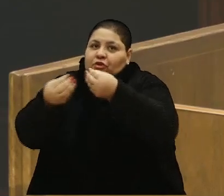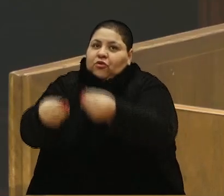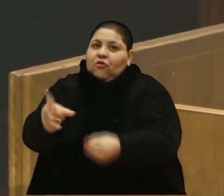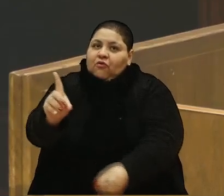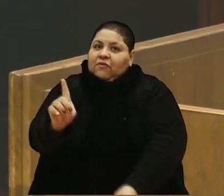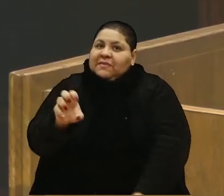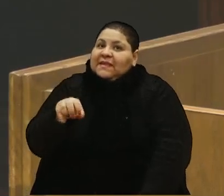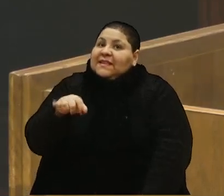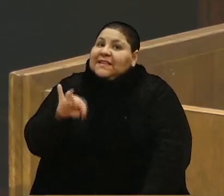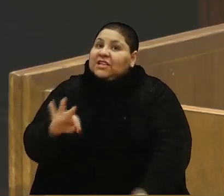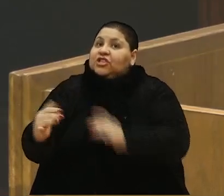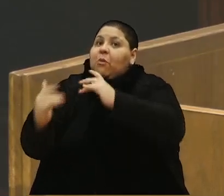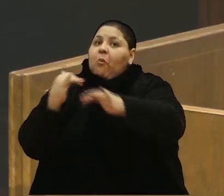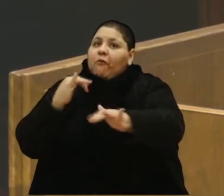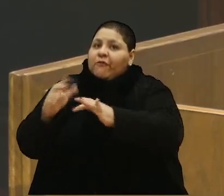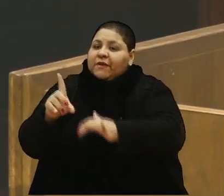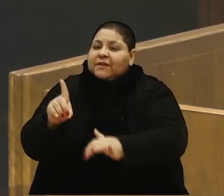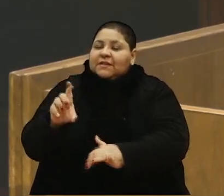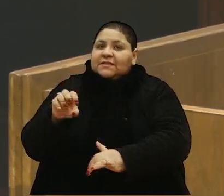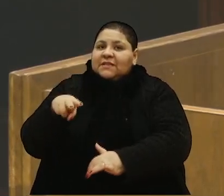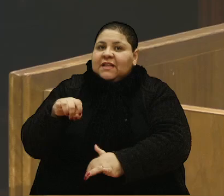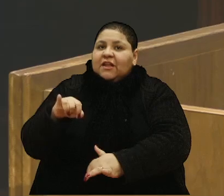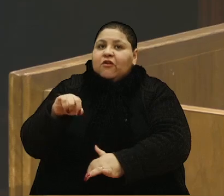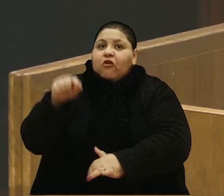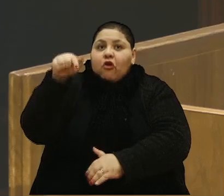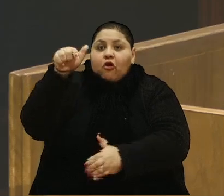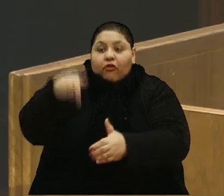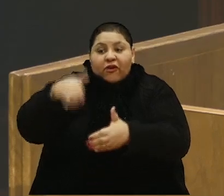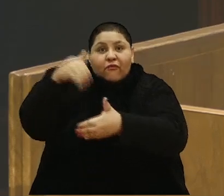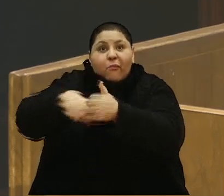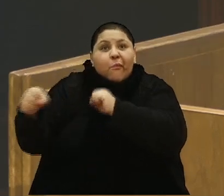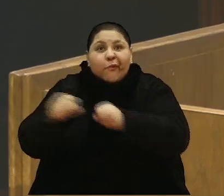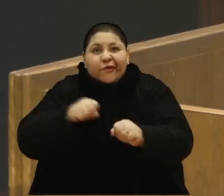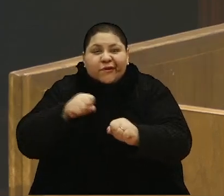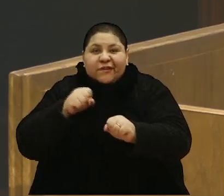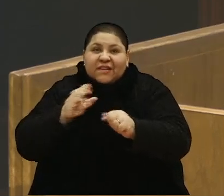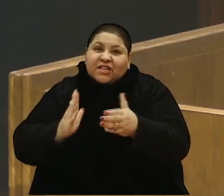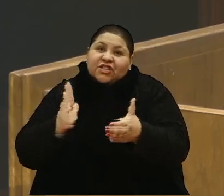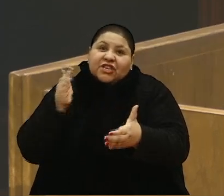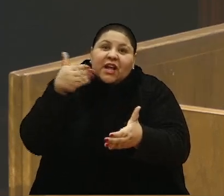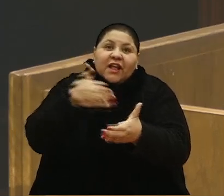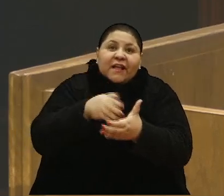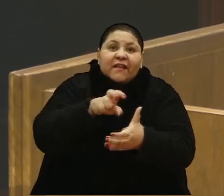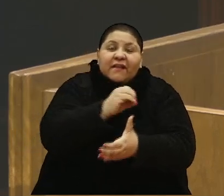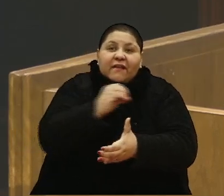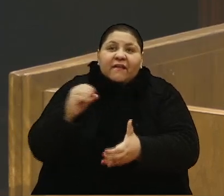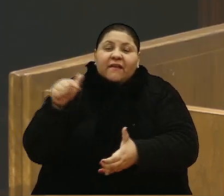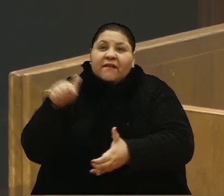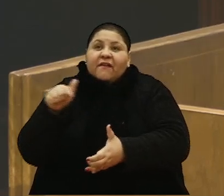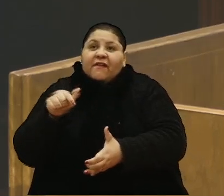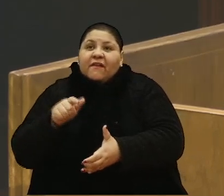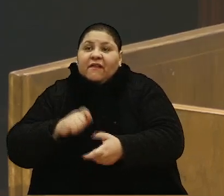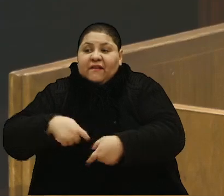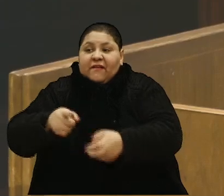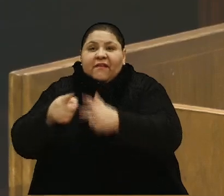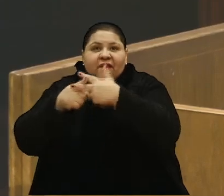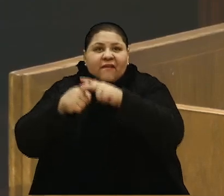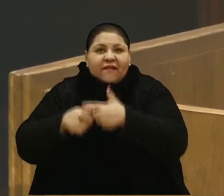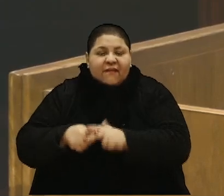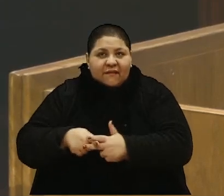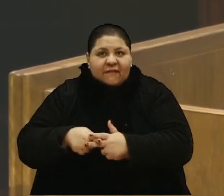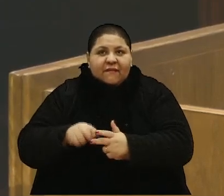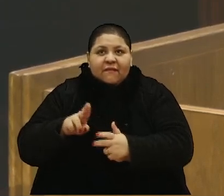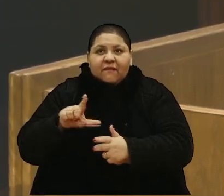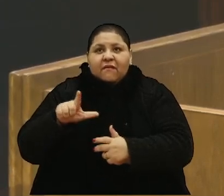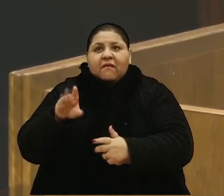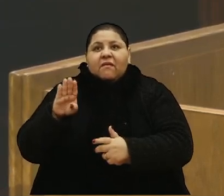foi doado pelo DENIT. O que nós votamos aqui é que poderia chegar um teto de 500 mil de gasto de reparo lá da UBRA